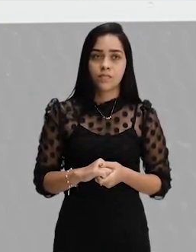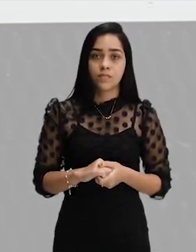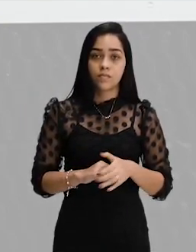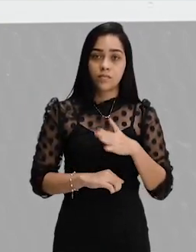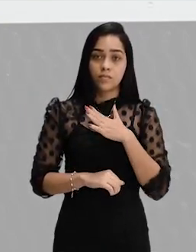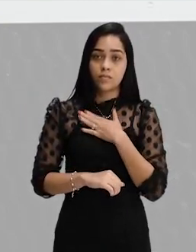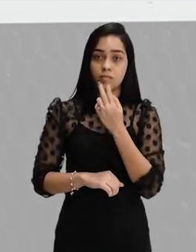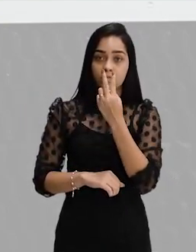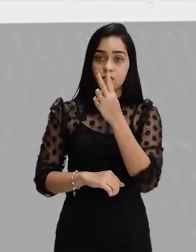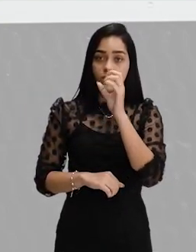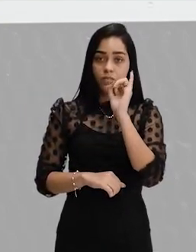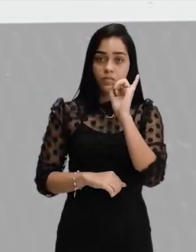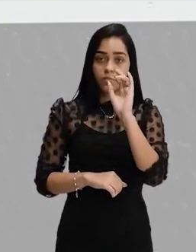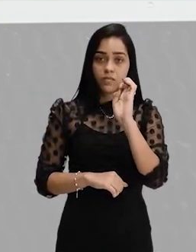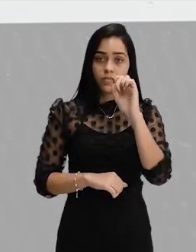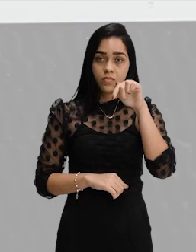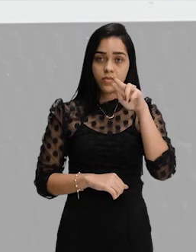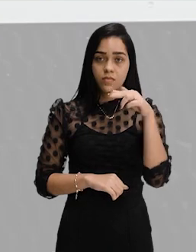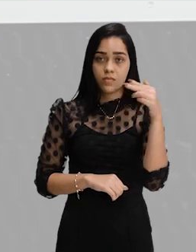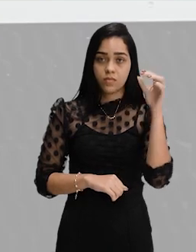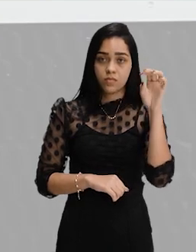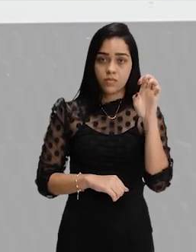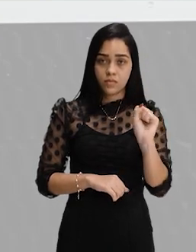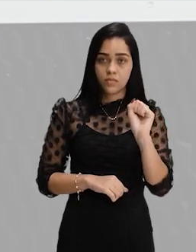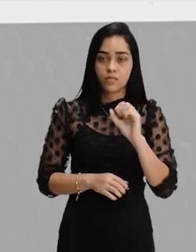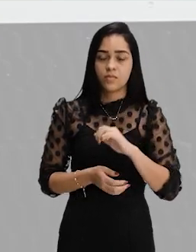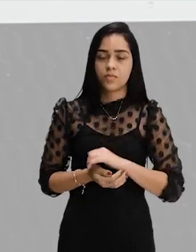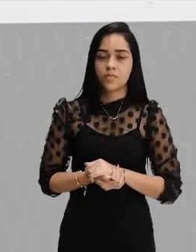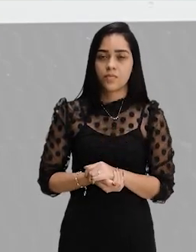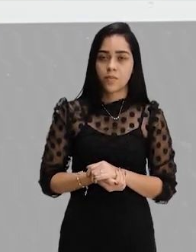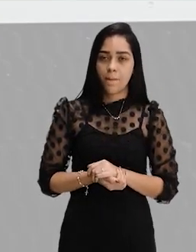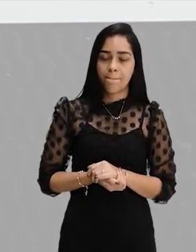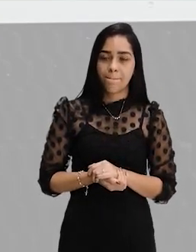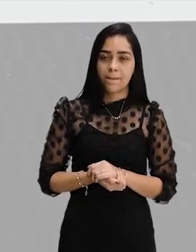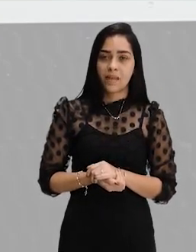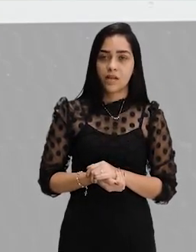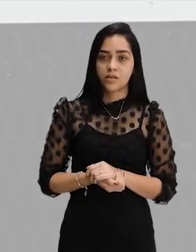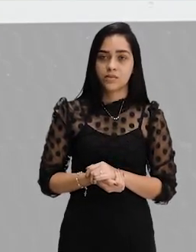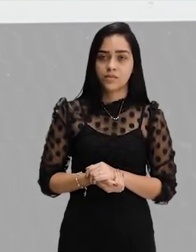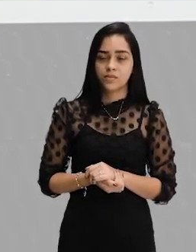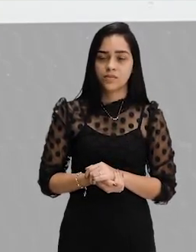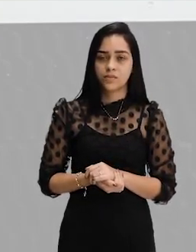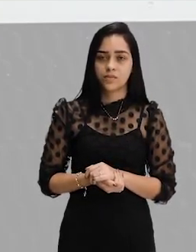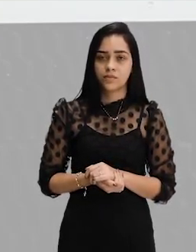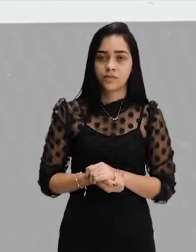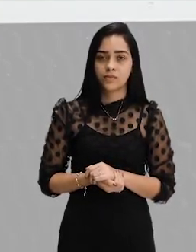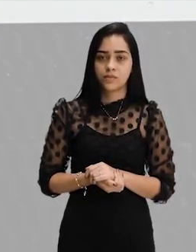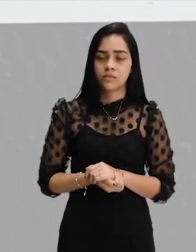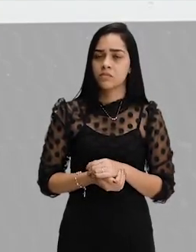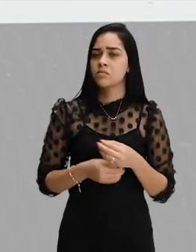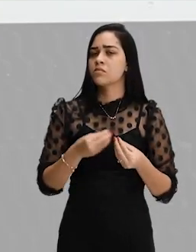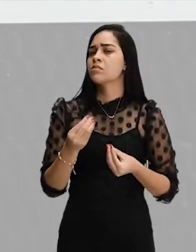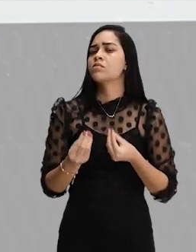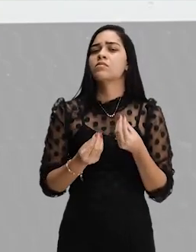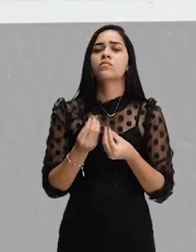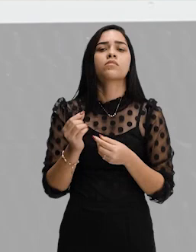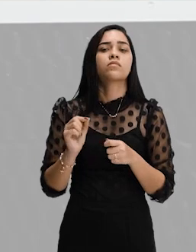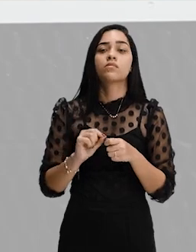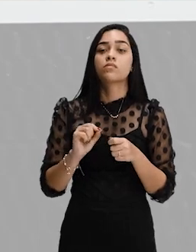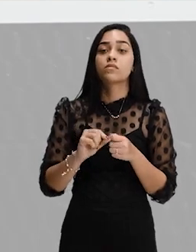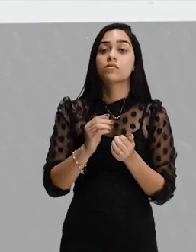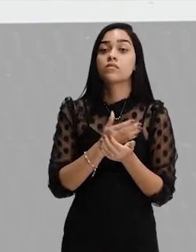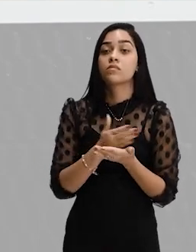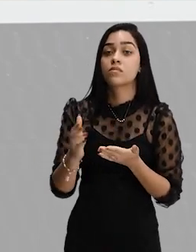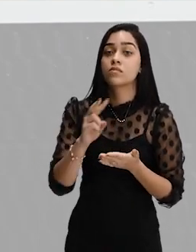minhas duas inequações do primeiro grau, certo? Bom, olha só. Então, o que a gente vai fazer de início? A gente